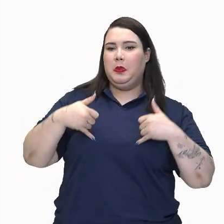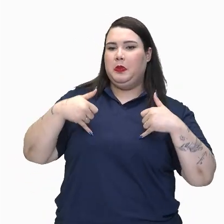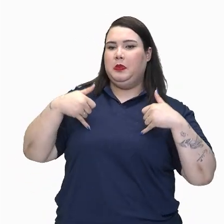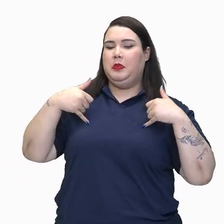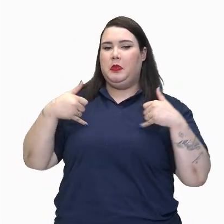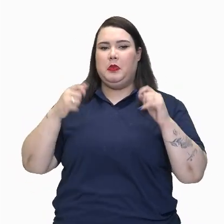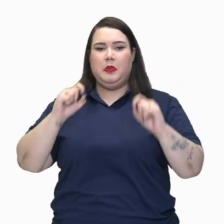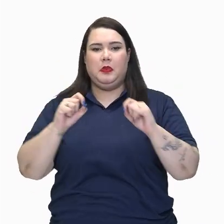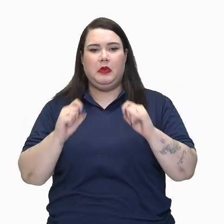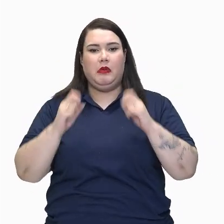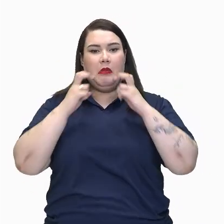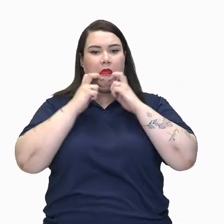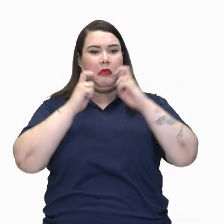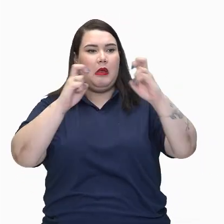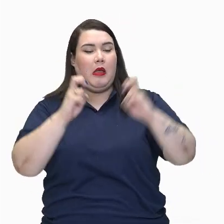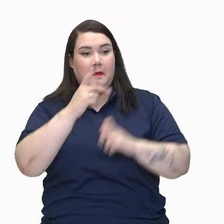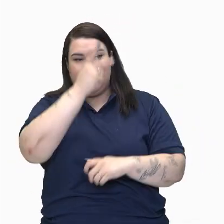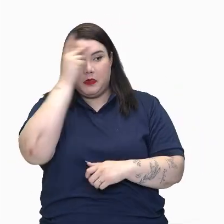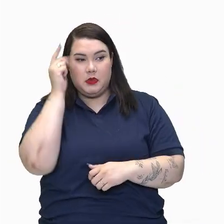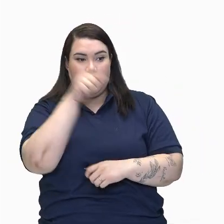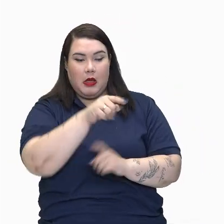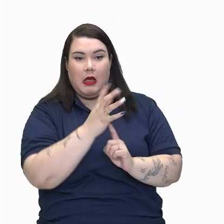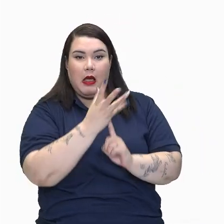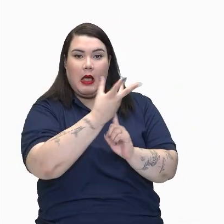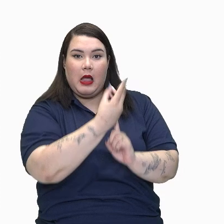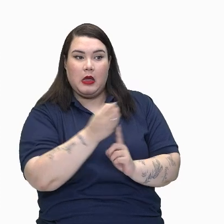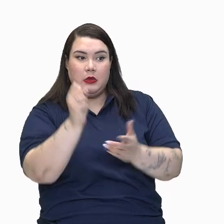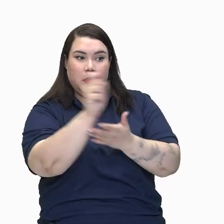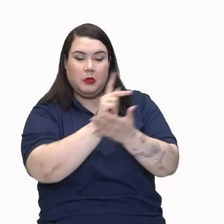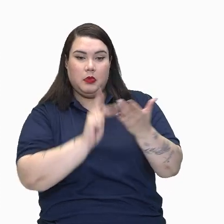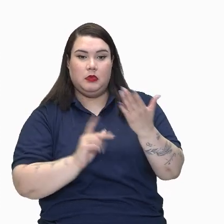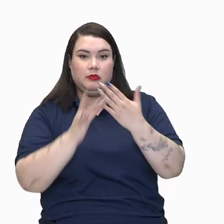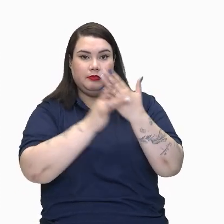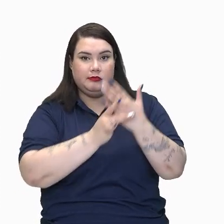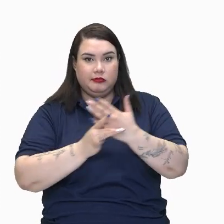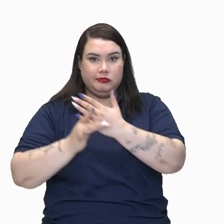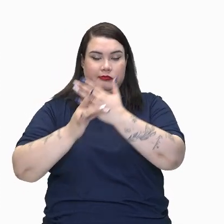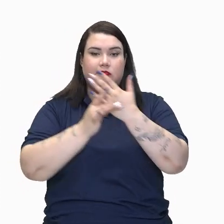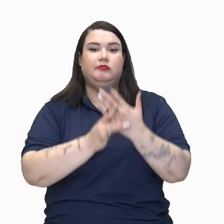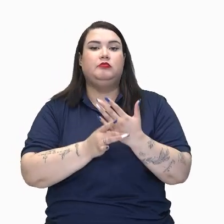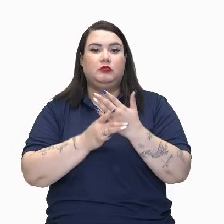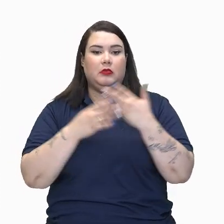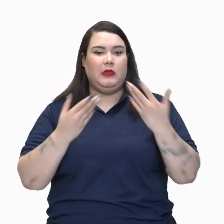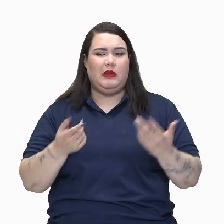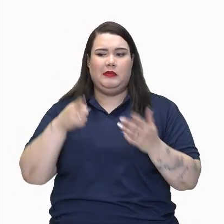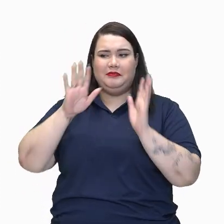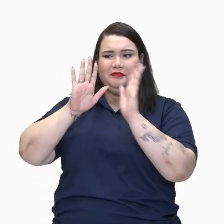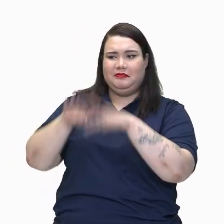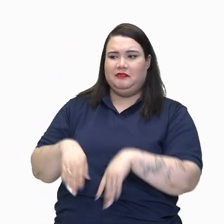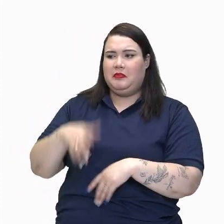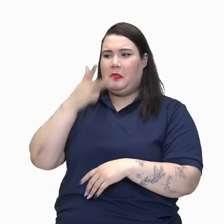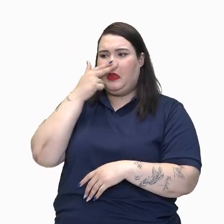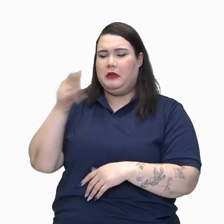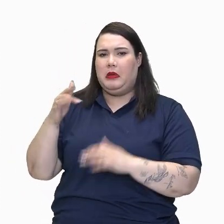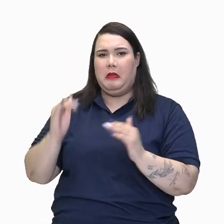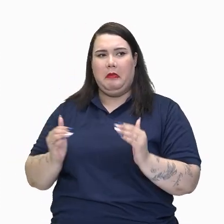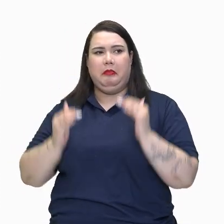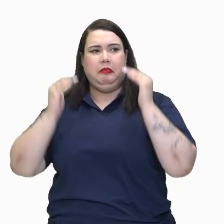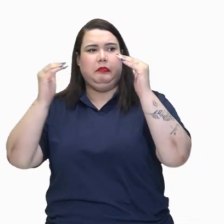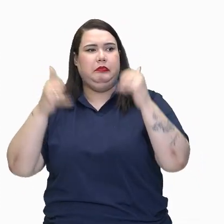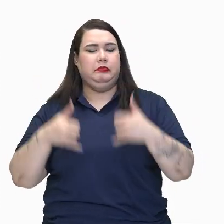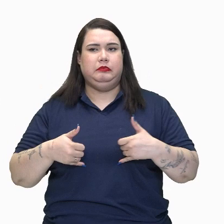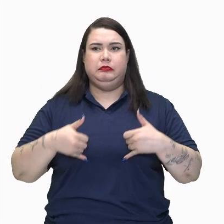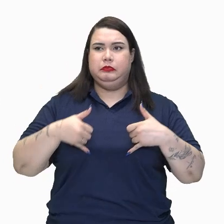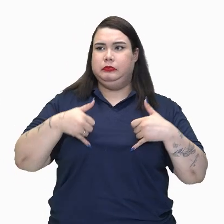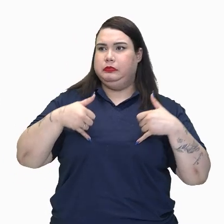falando para aquelas pessoas que produziam a poesia parnasiana que eles, na verdade, são sapos. Eles só sabem falar, eles só sabem